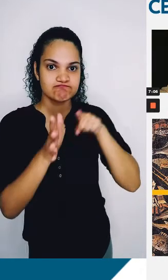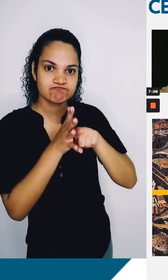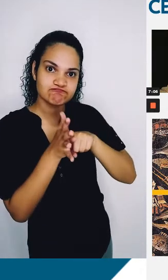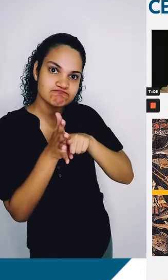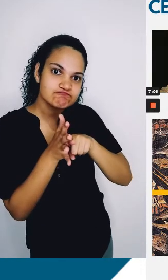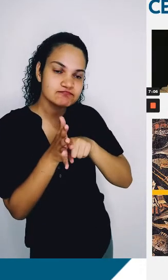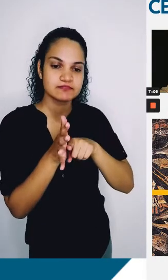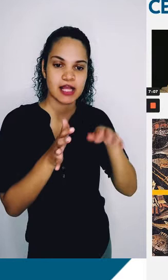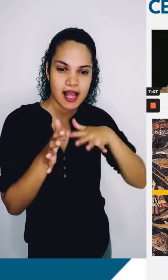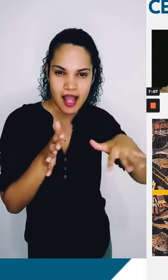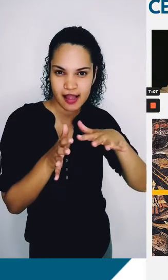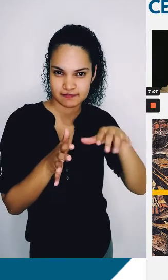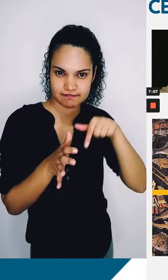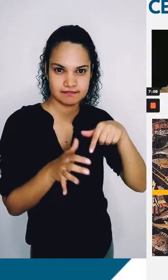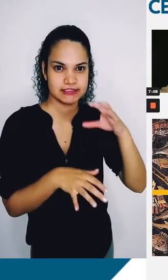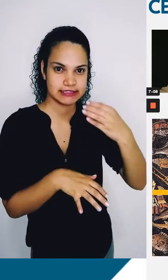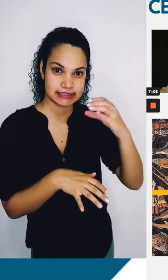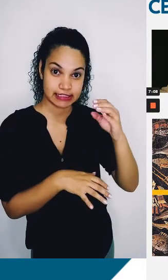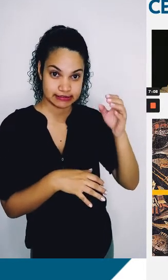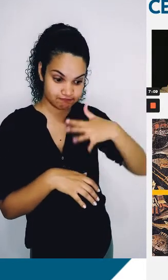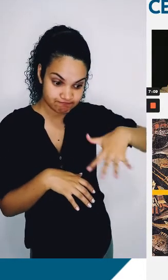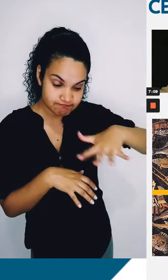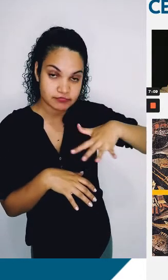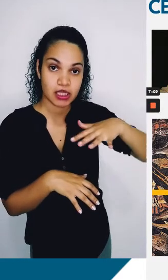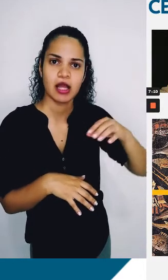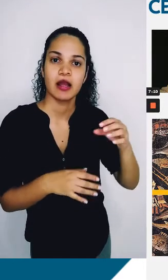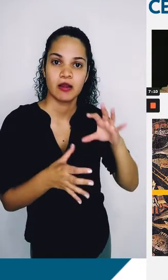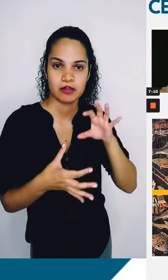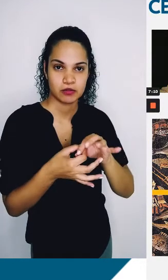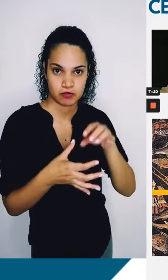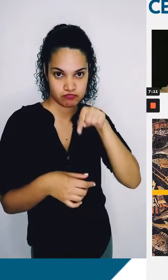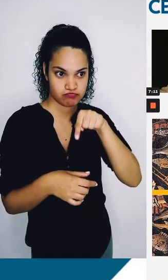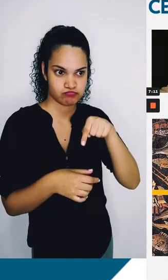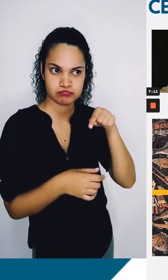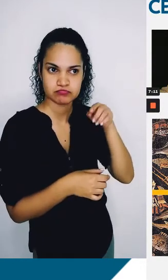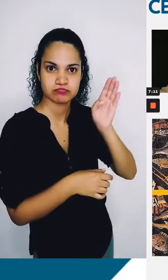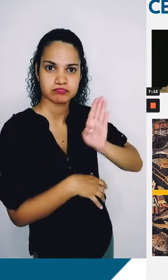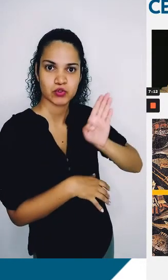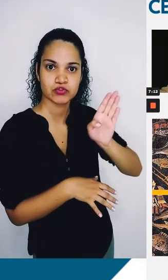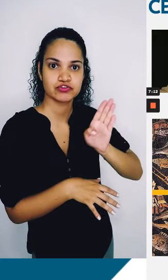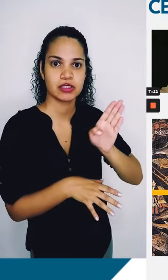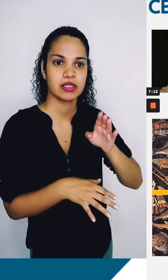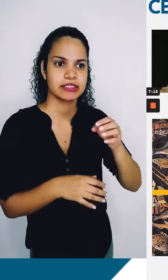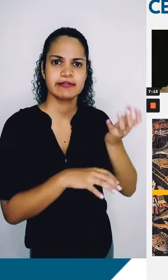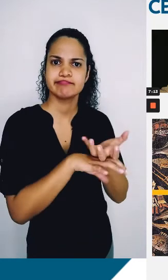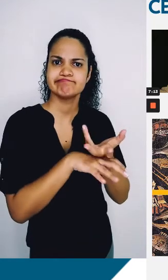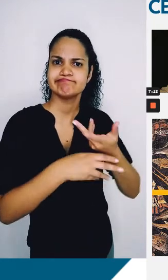pesquisadores, os ecólogos, os especialistas em ciências ambientais, considerando a ecologia uma disciplina, um campo da biologia